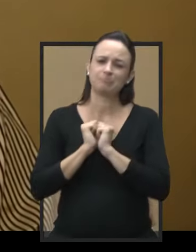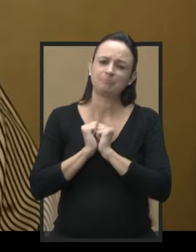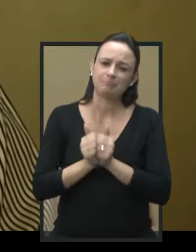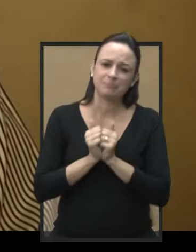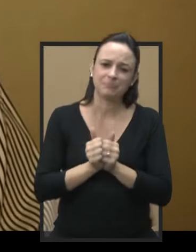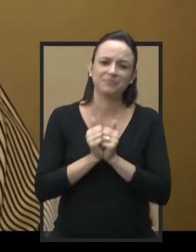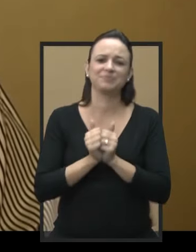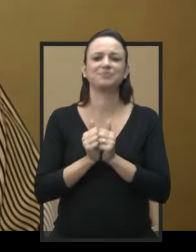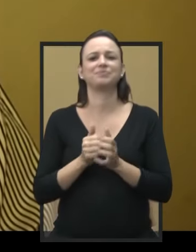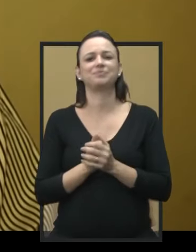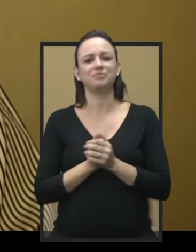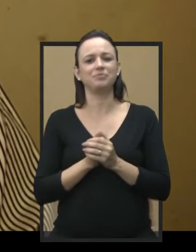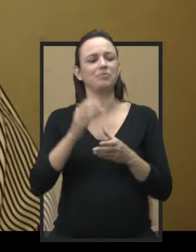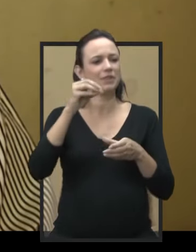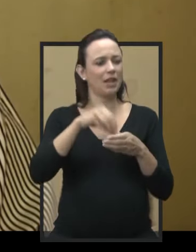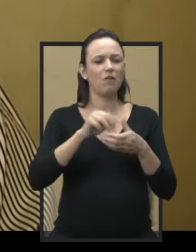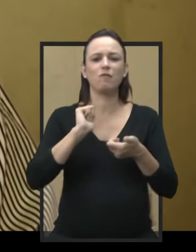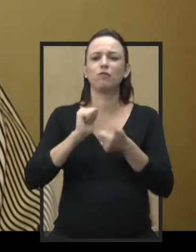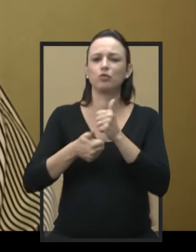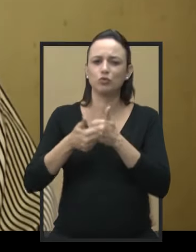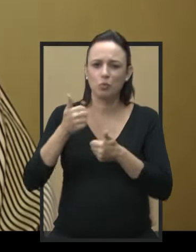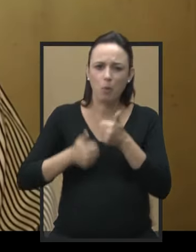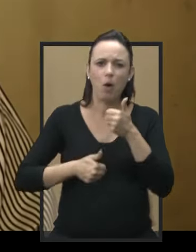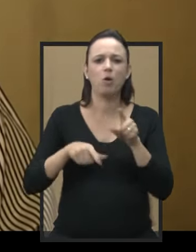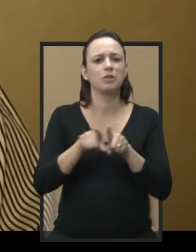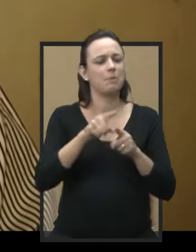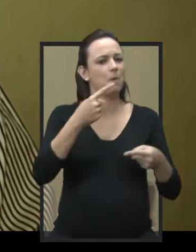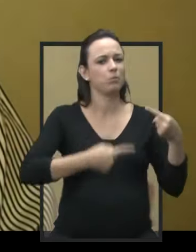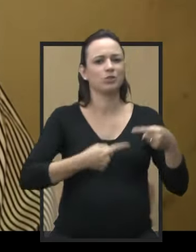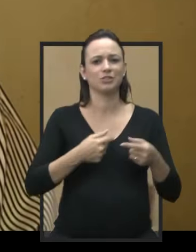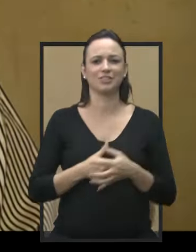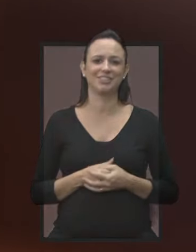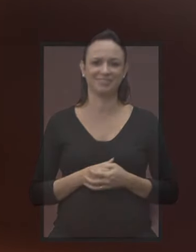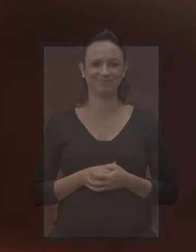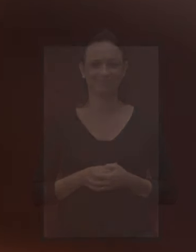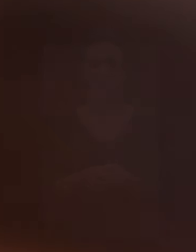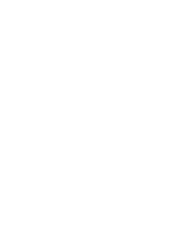companheiro, tanto no futebol como na política.